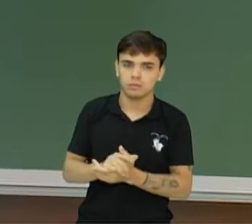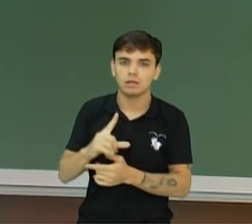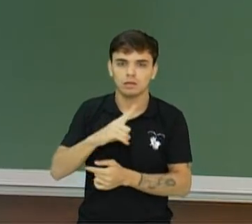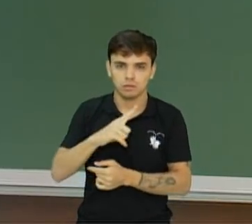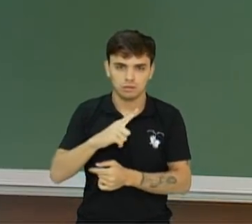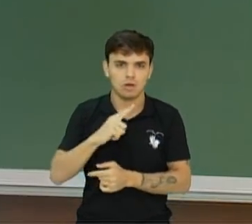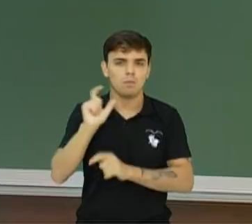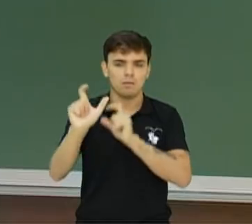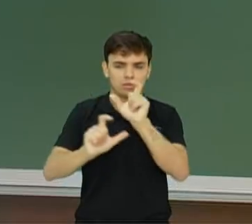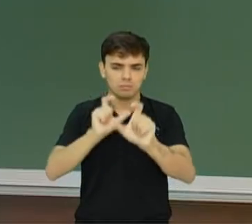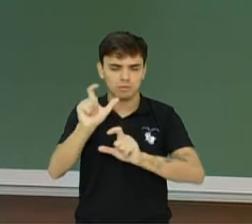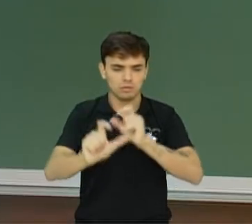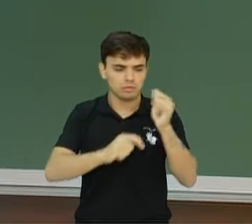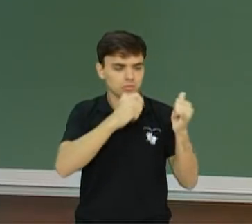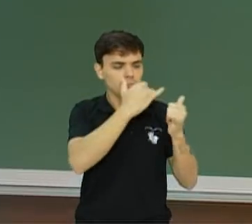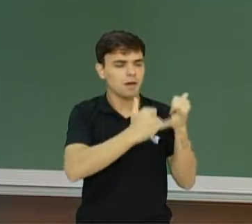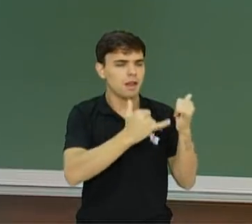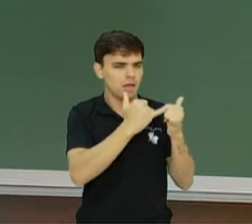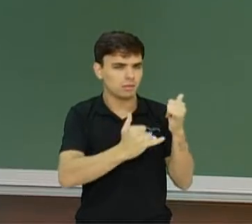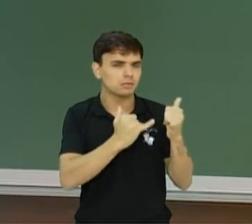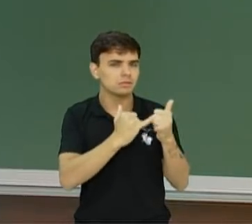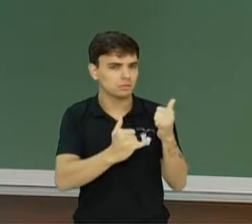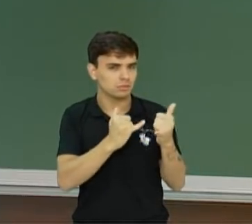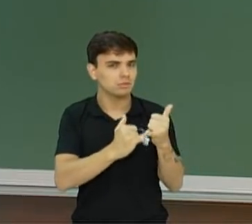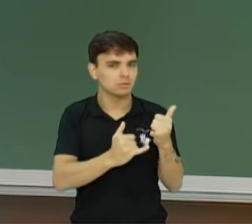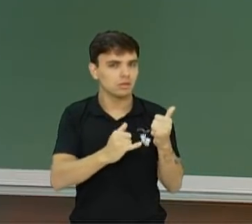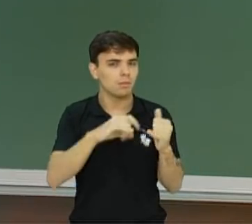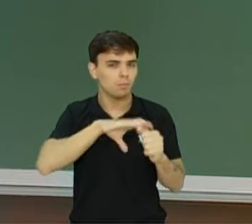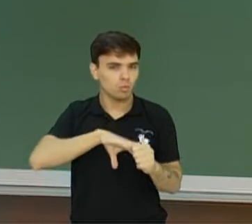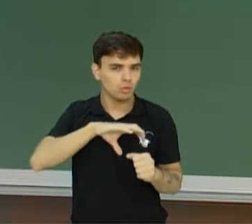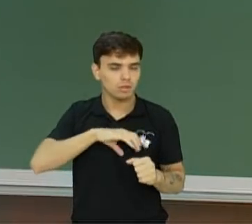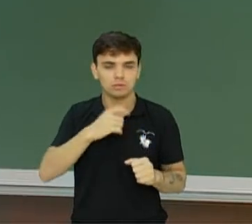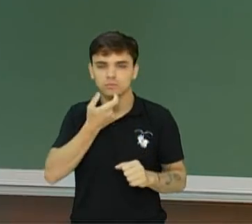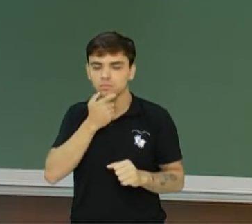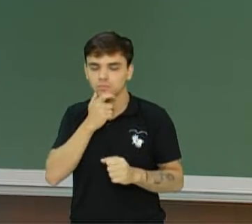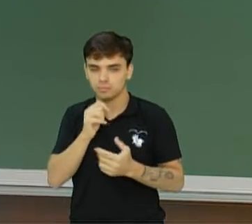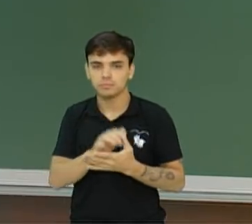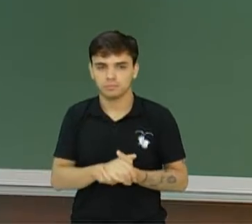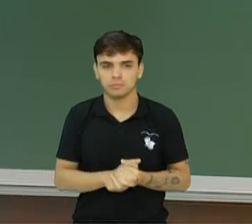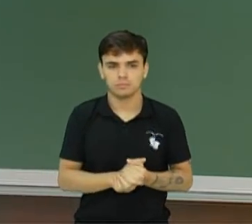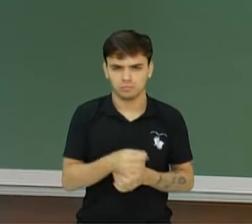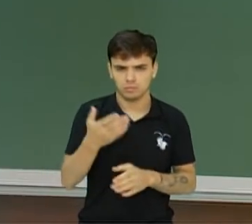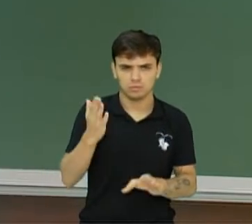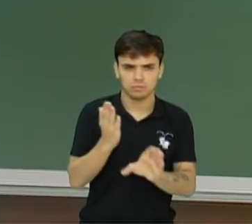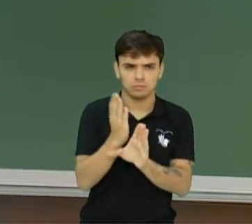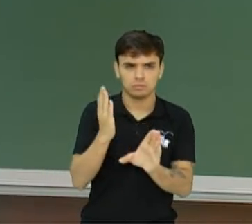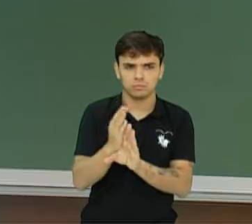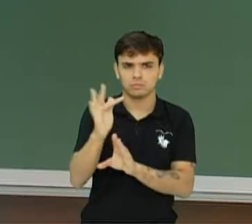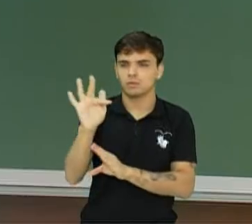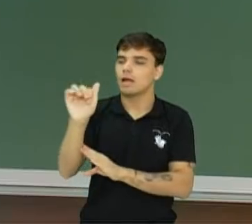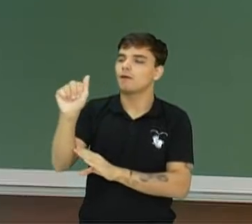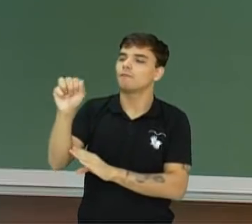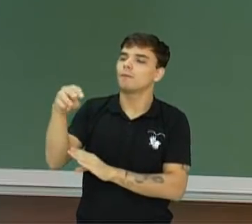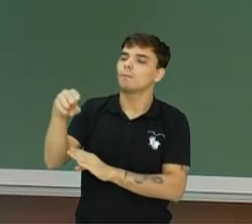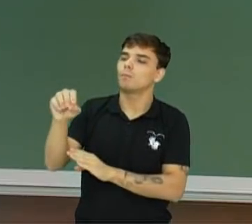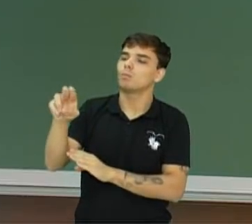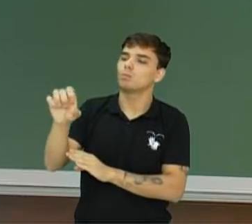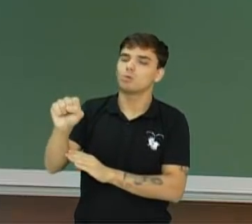palavras cognatas, ó, famous. Famous você já olhou para ela, você já consegue identificar, beleza? Então, let's